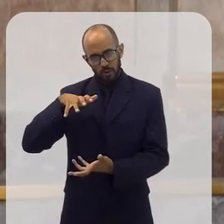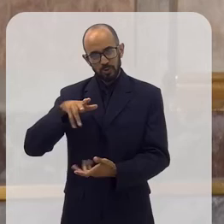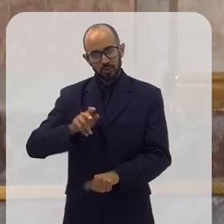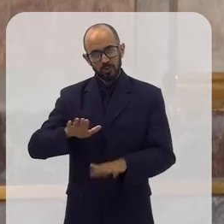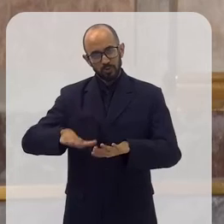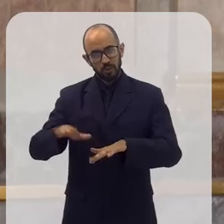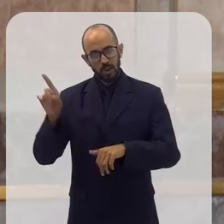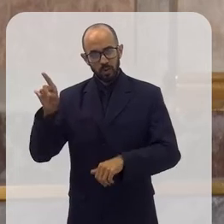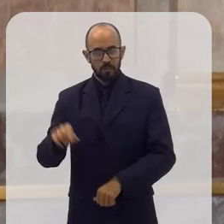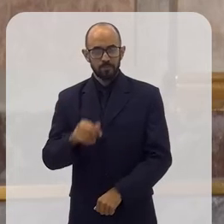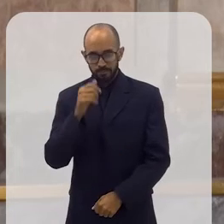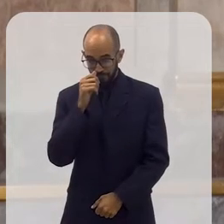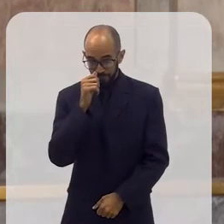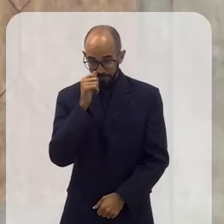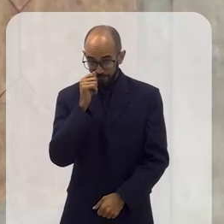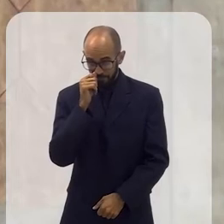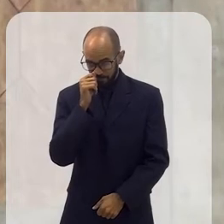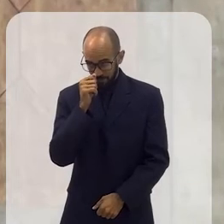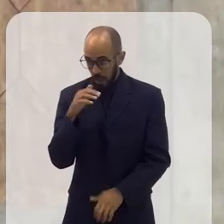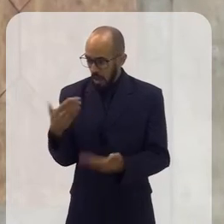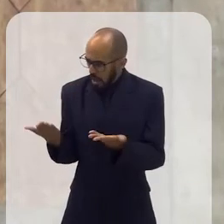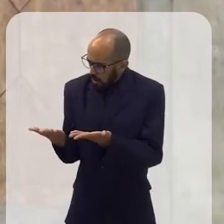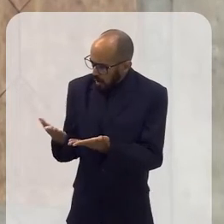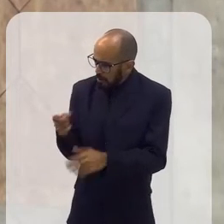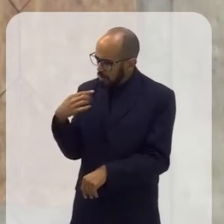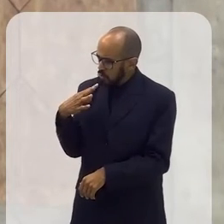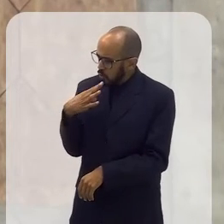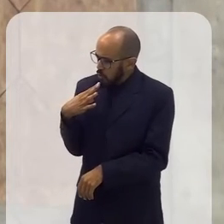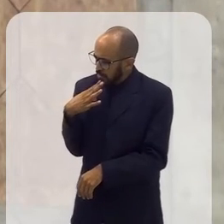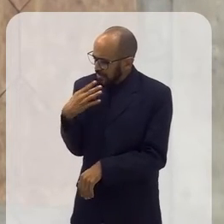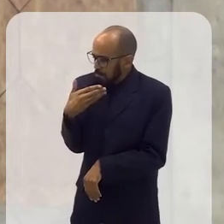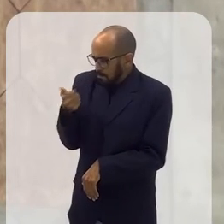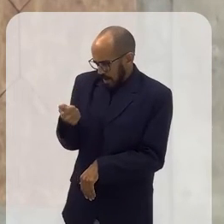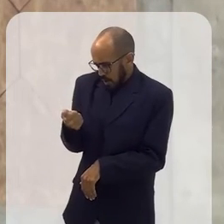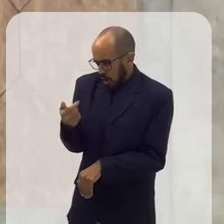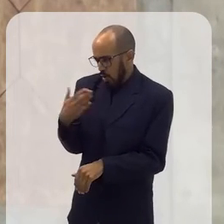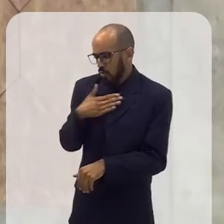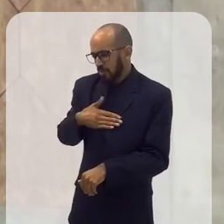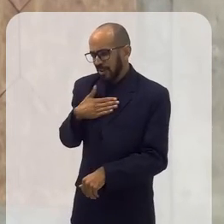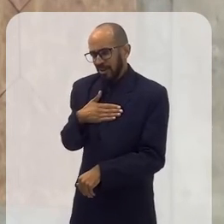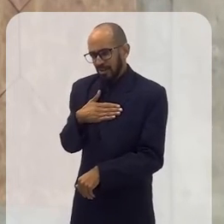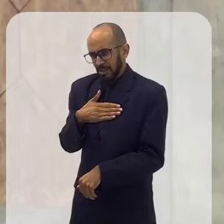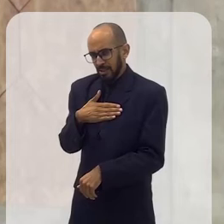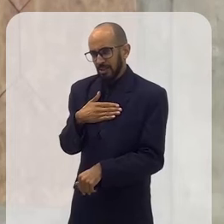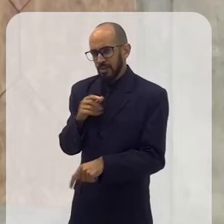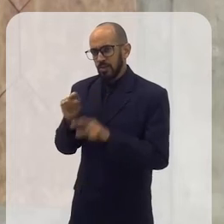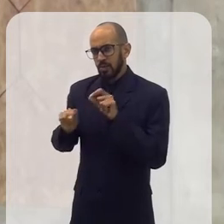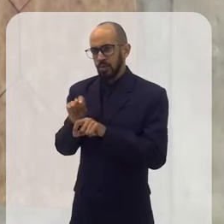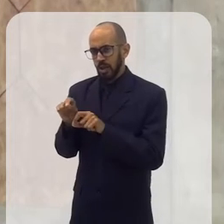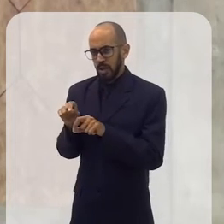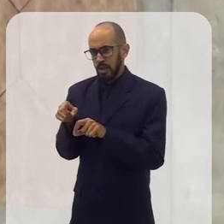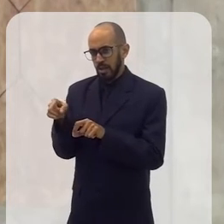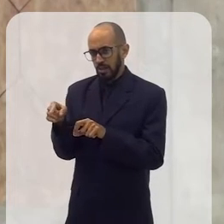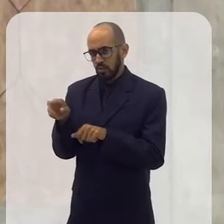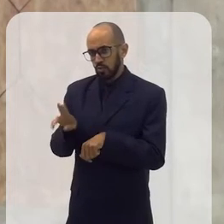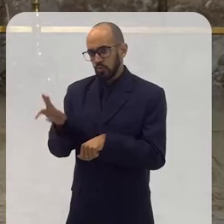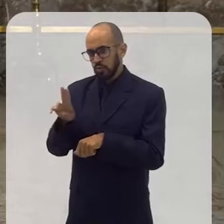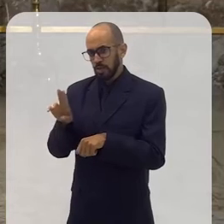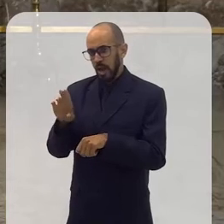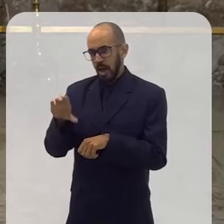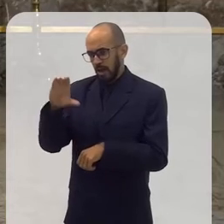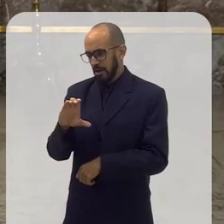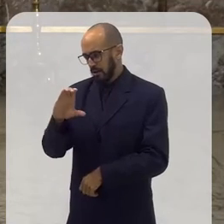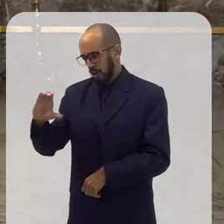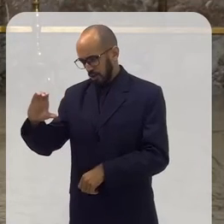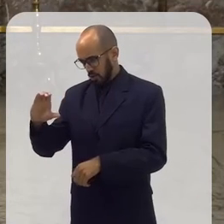lá no lar Nossa Senhora da Glória. Agora, para a gente conhecer um pouco melhor, eu gostaria de usar